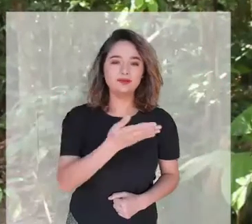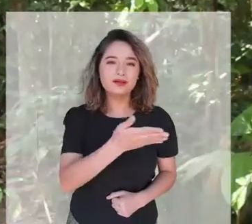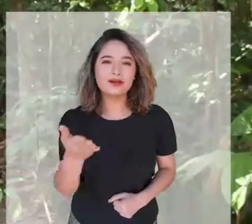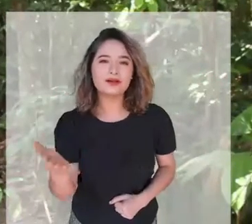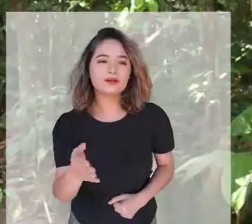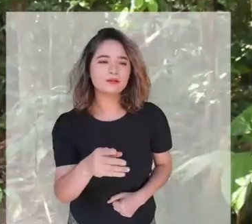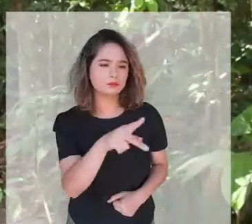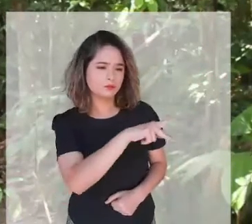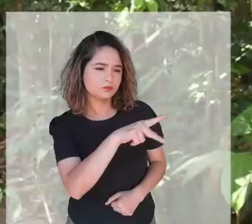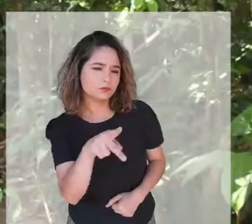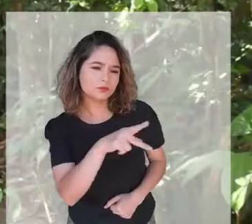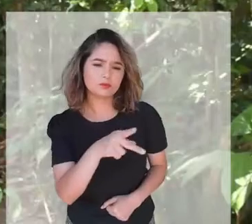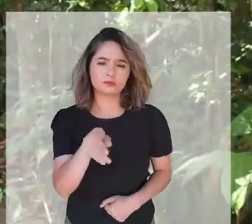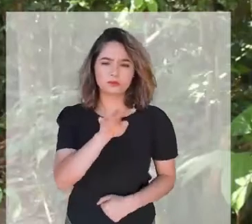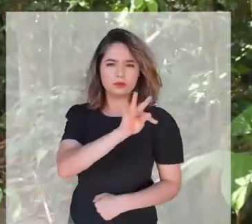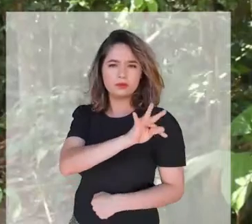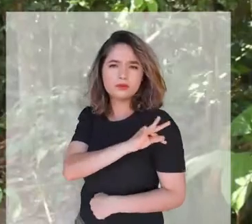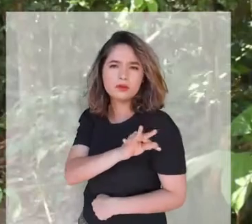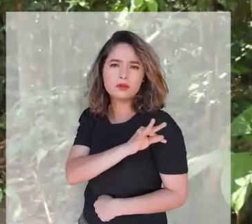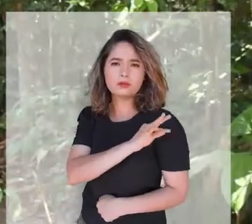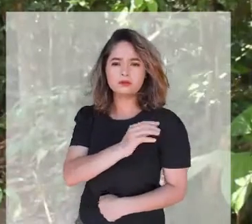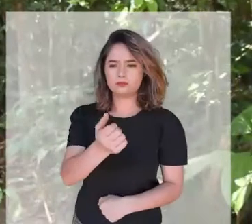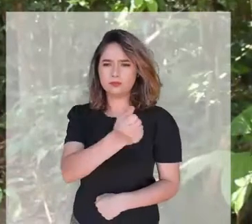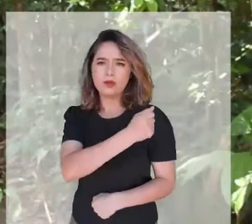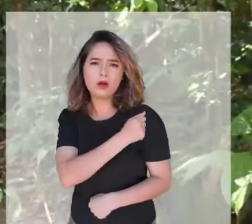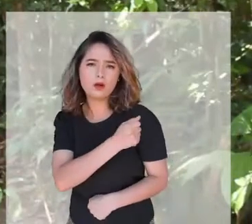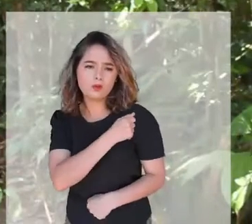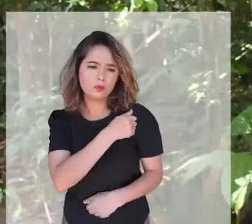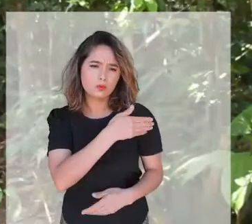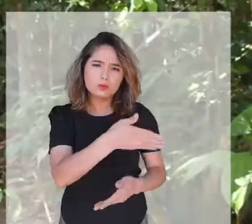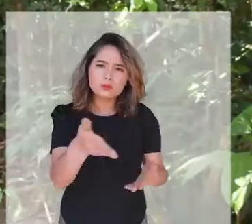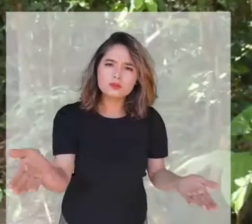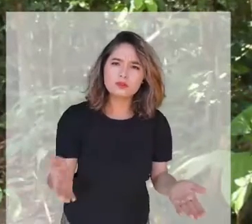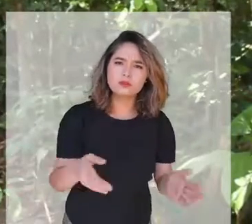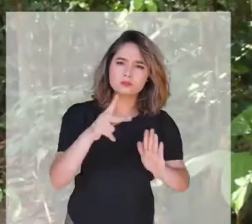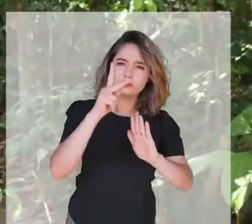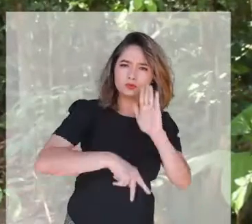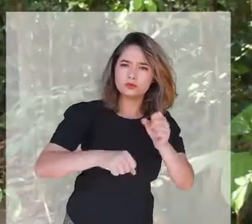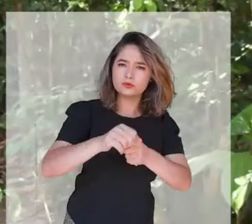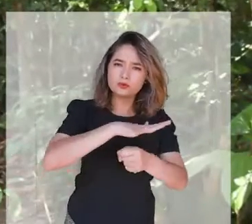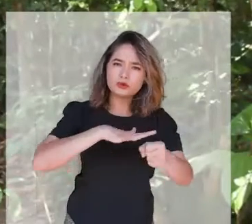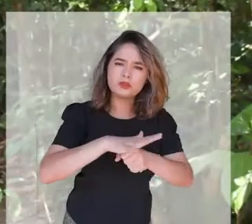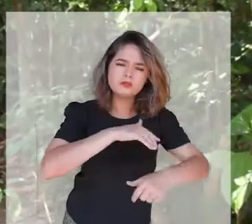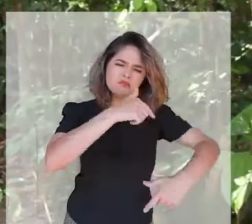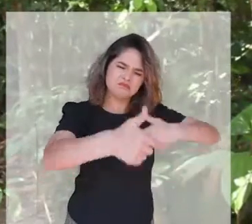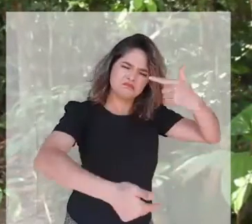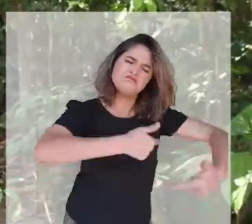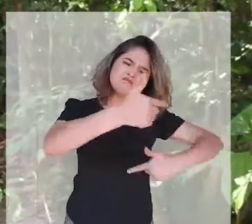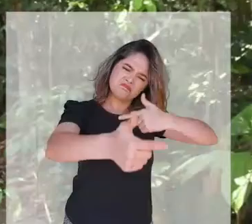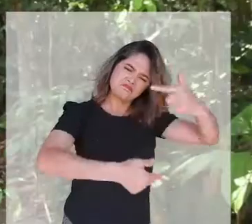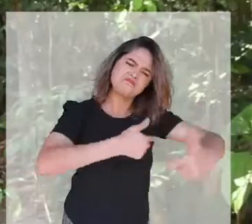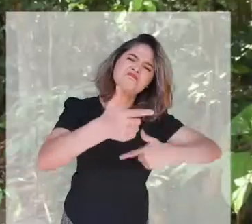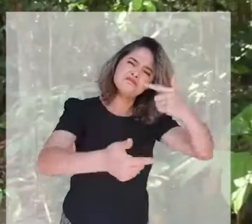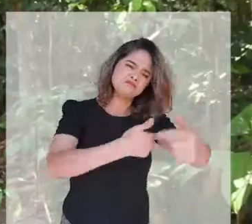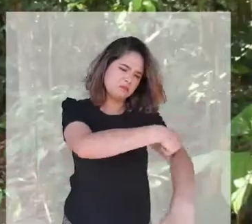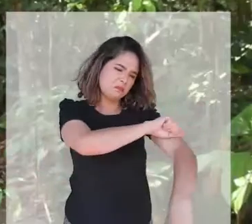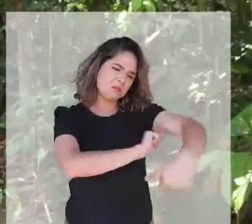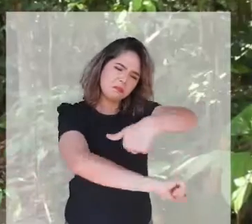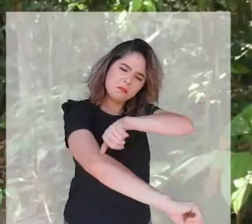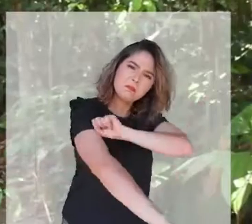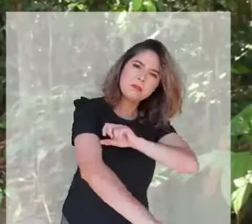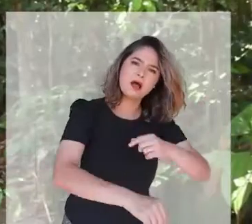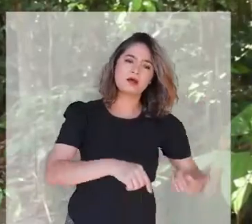significativo aquilo que eu chamo uma nova etapa da extensão. A extensão ela vai